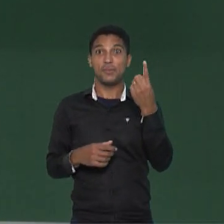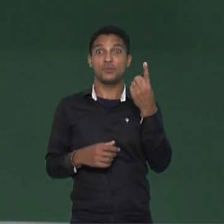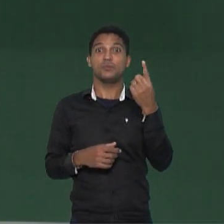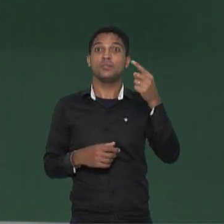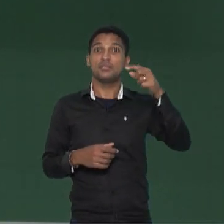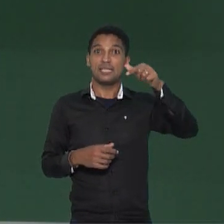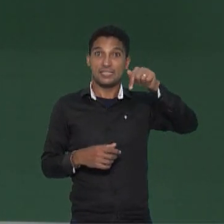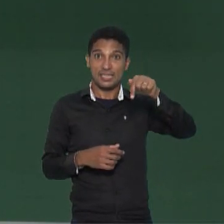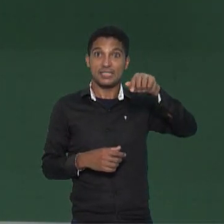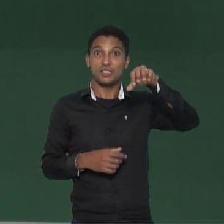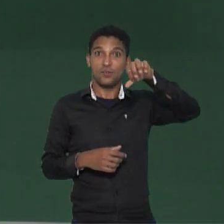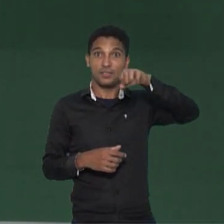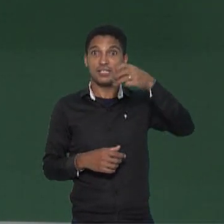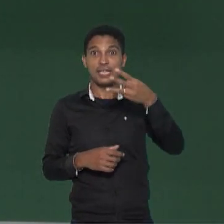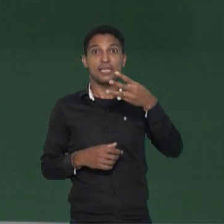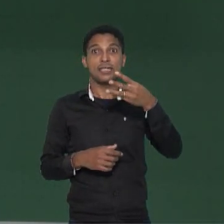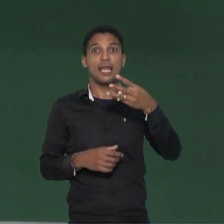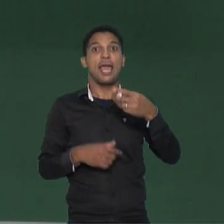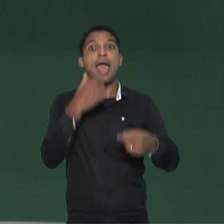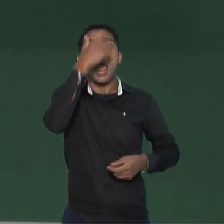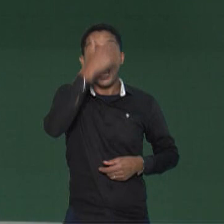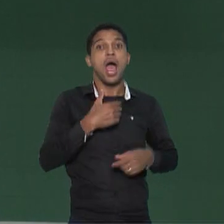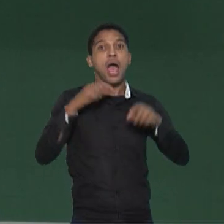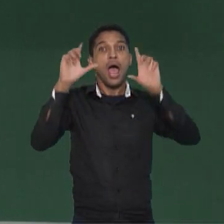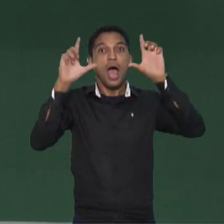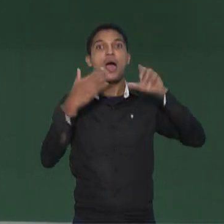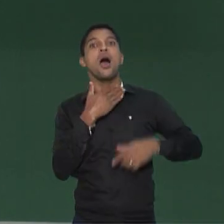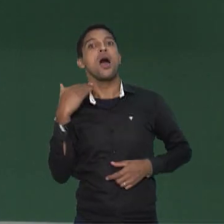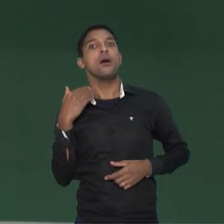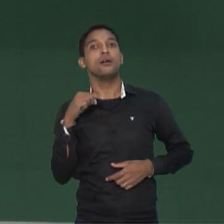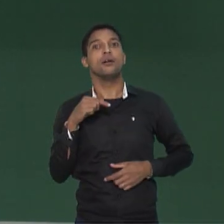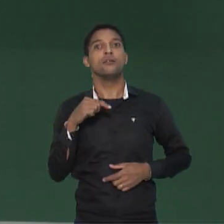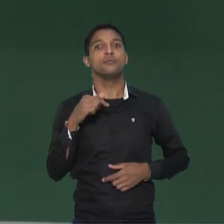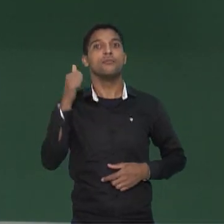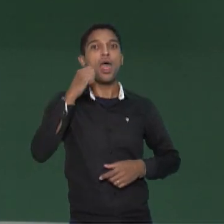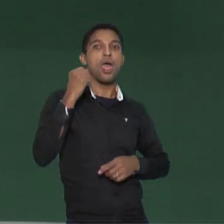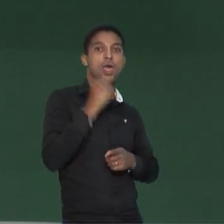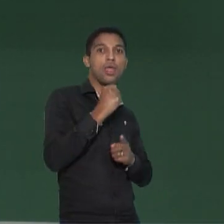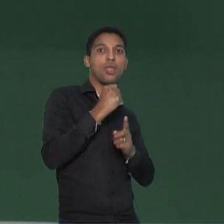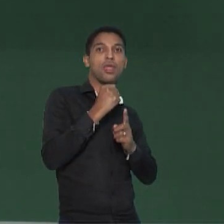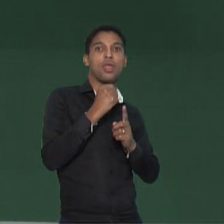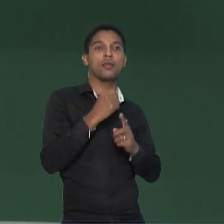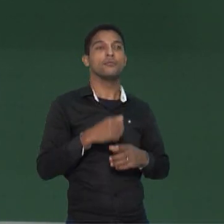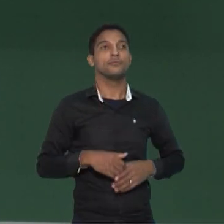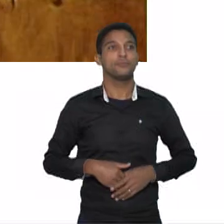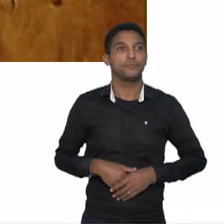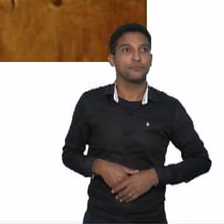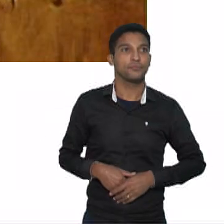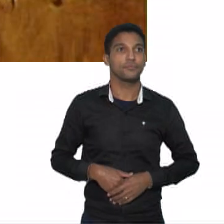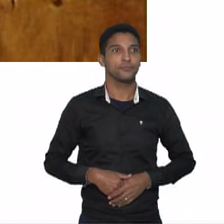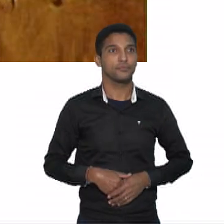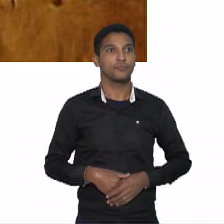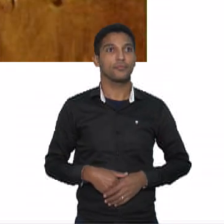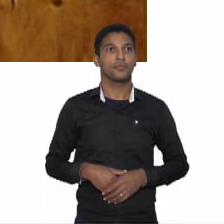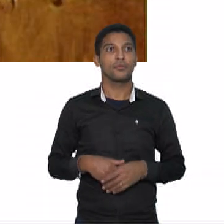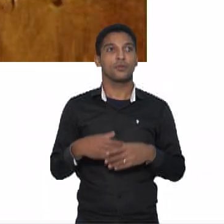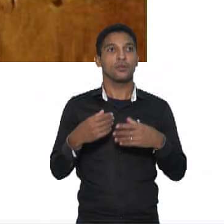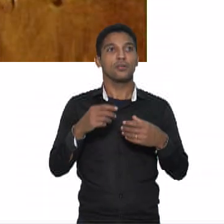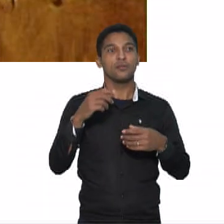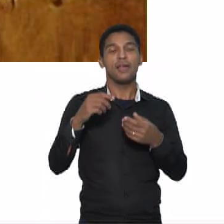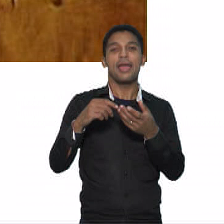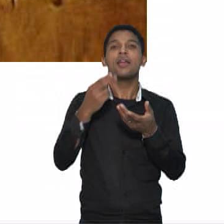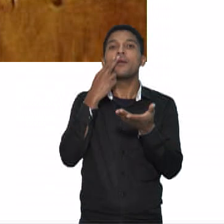ano 2 da Revolução, que lá eles faziam esse tipo de contagem. O professor de História sabe explicar bastante isso. Então lá, ó, aí ele faz uma